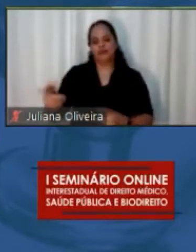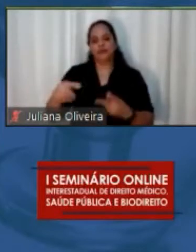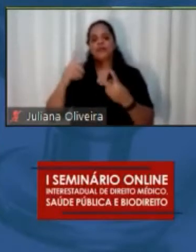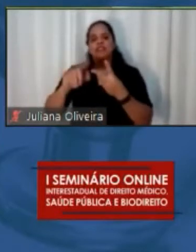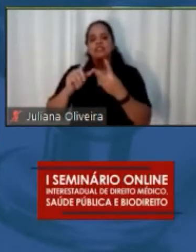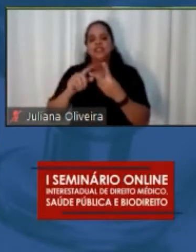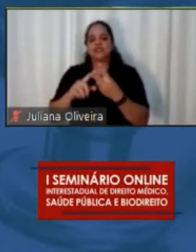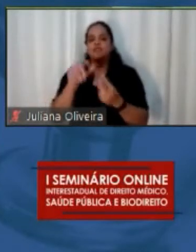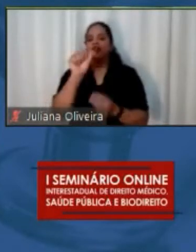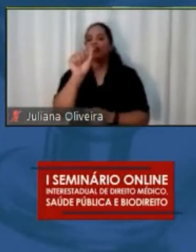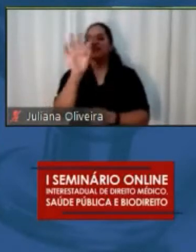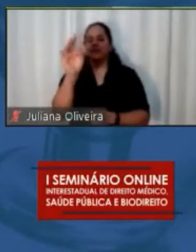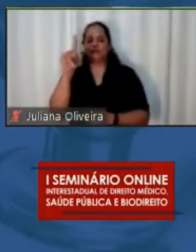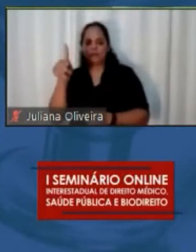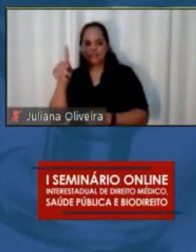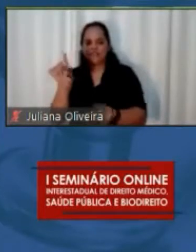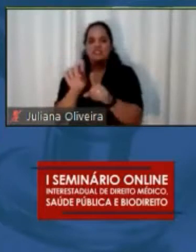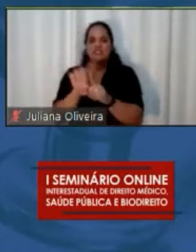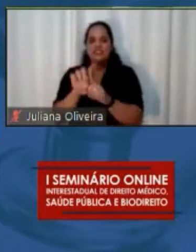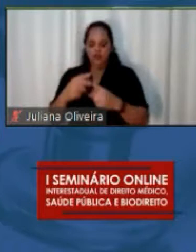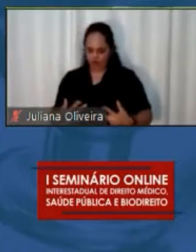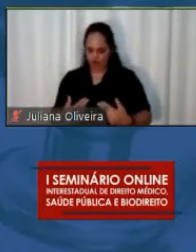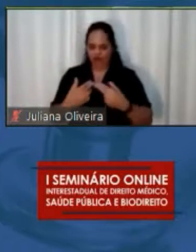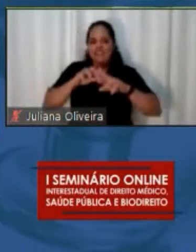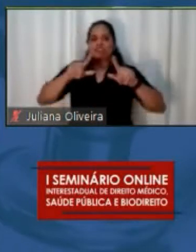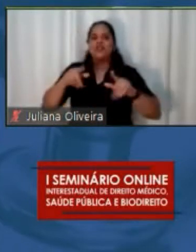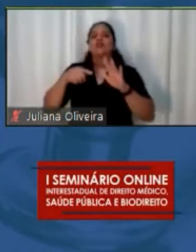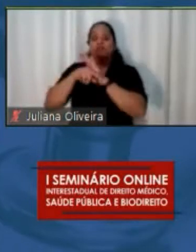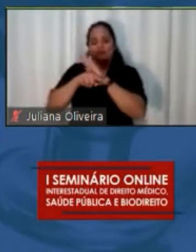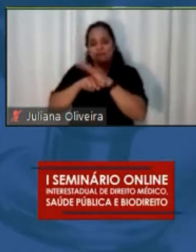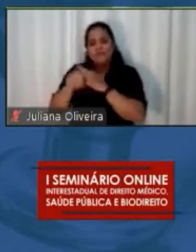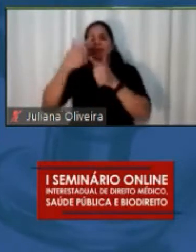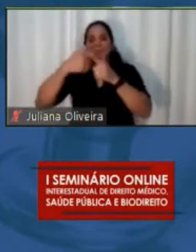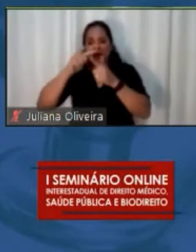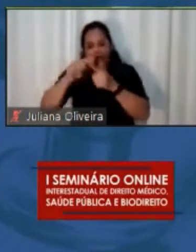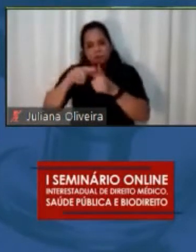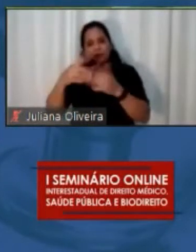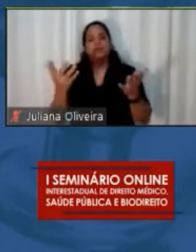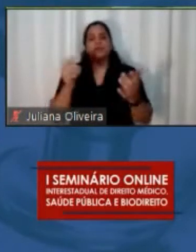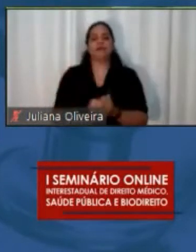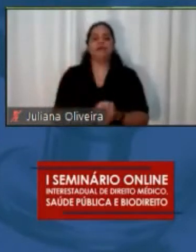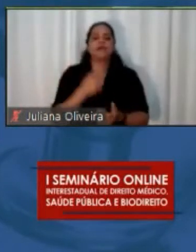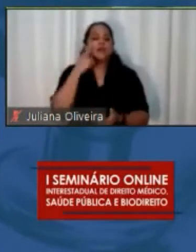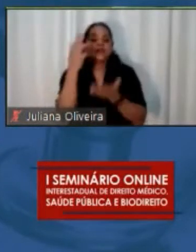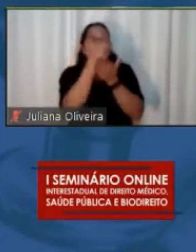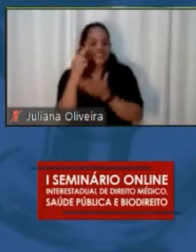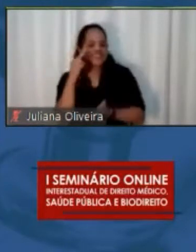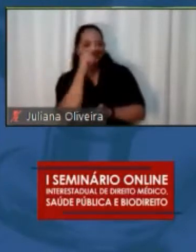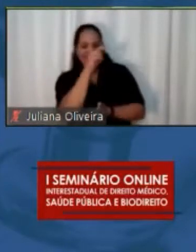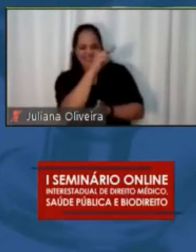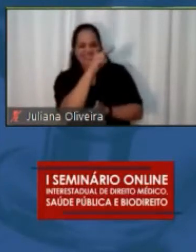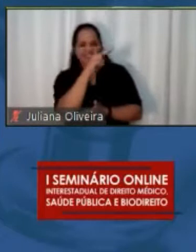as alterações morfológicas prejudicam a sua função. As alterações morfológicas são essas que são mostradas aí. No primeiro